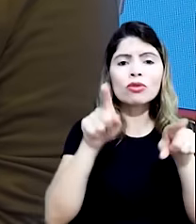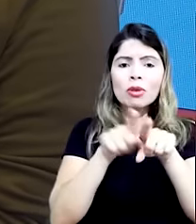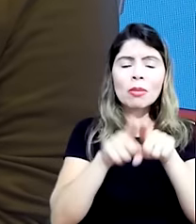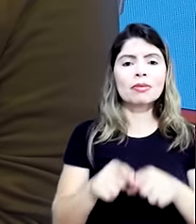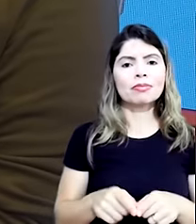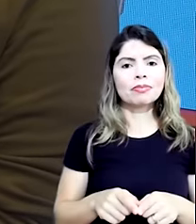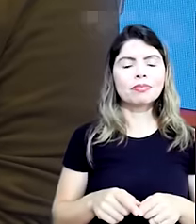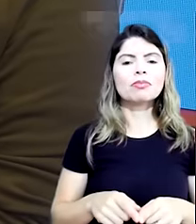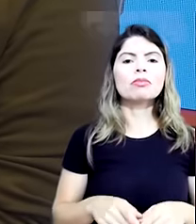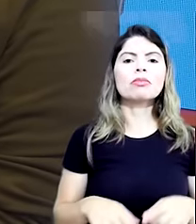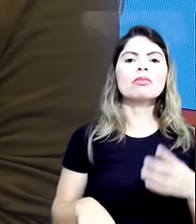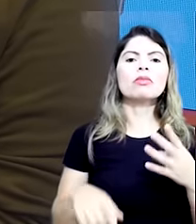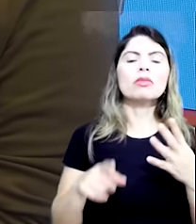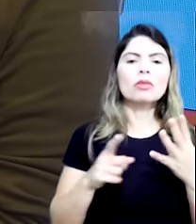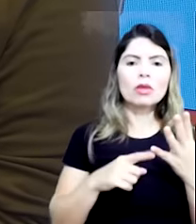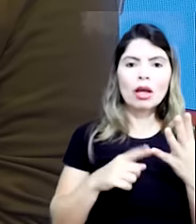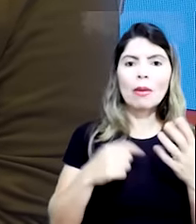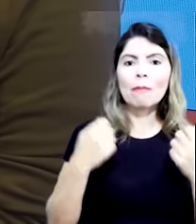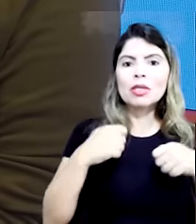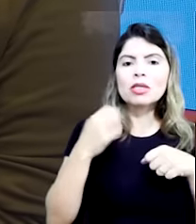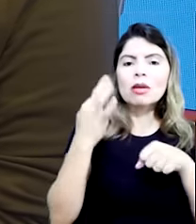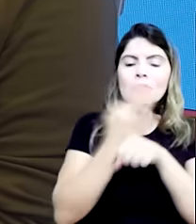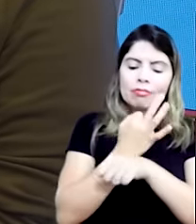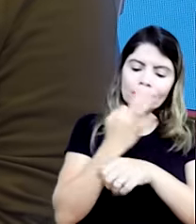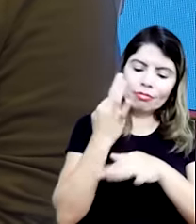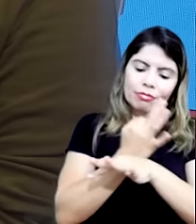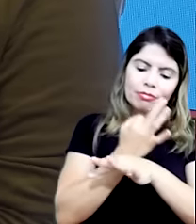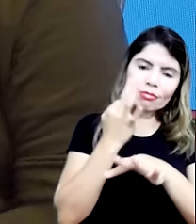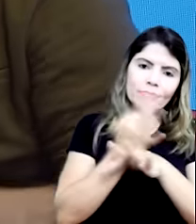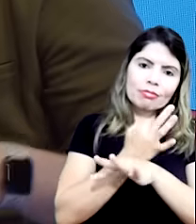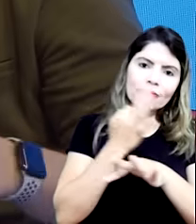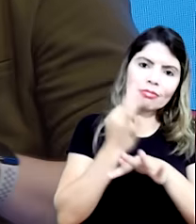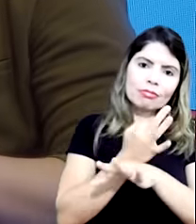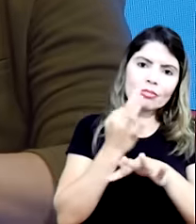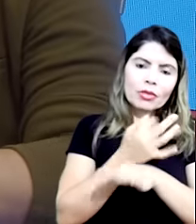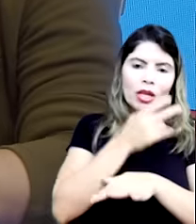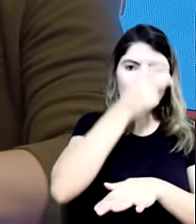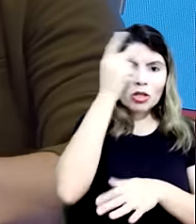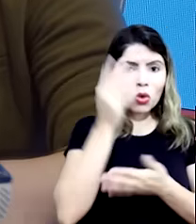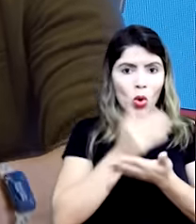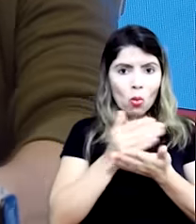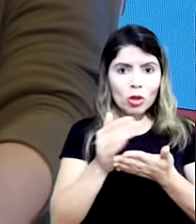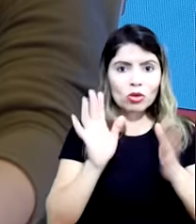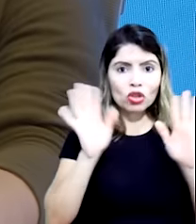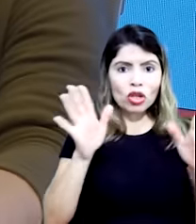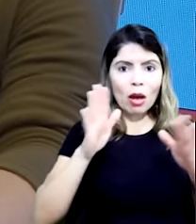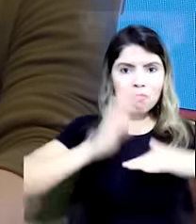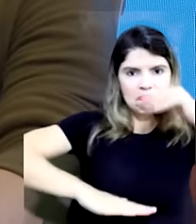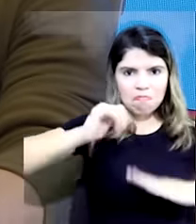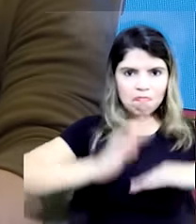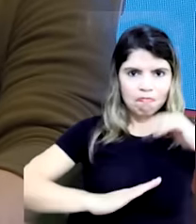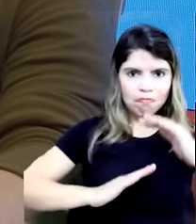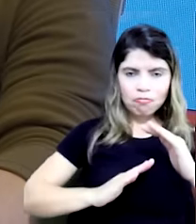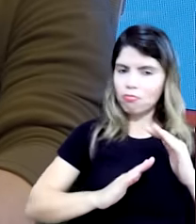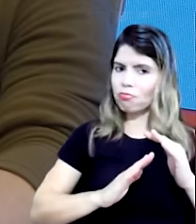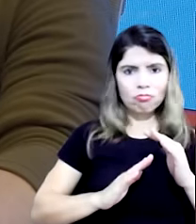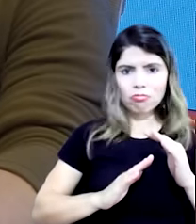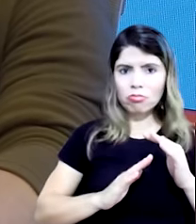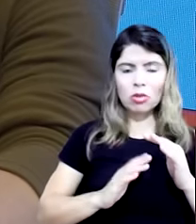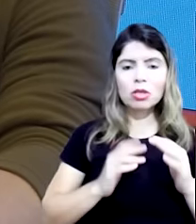é persistência Então ninguém nasceu especialista ninguém começou especialista todo mundo se